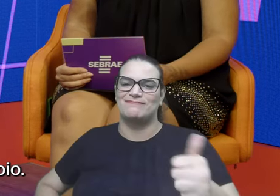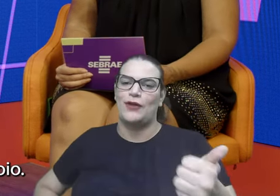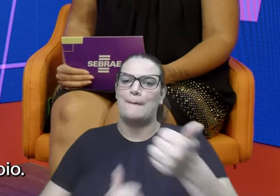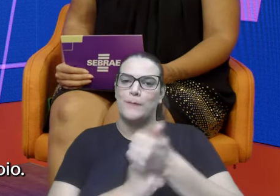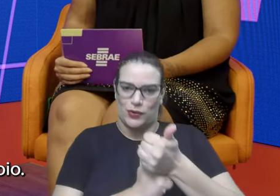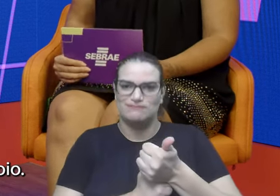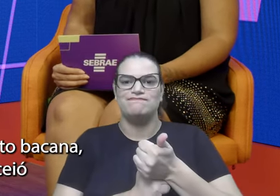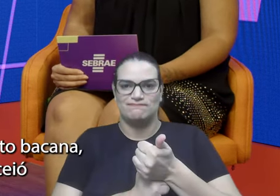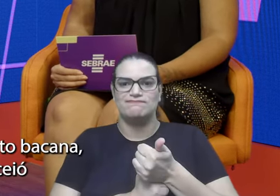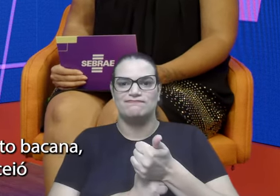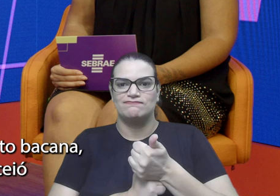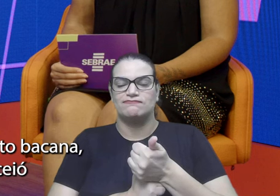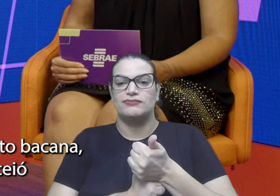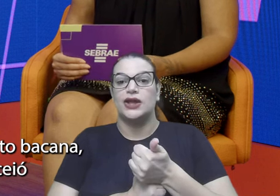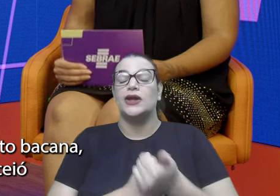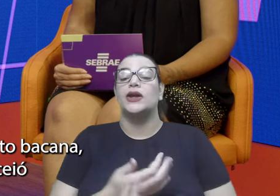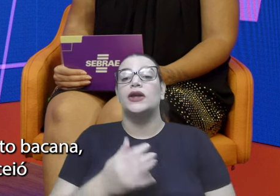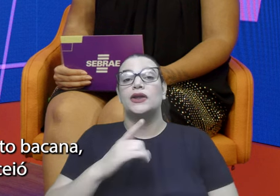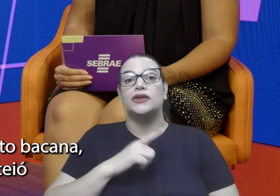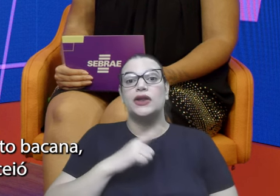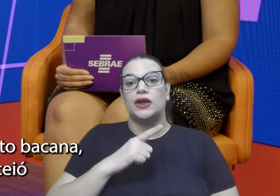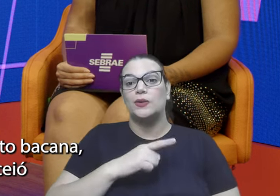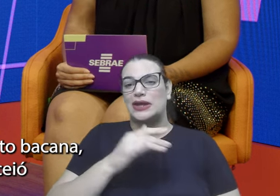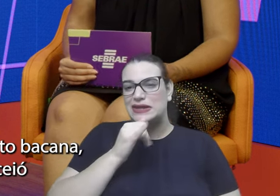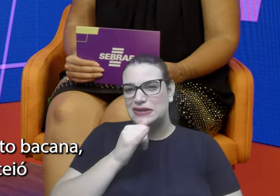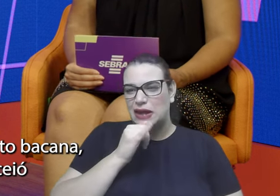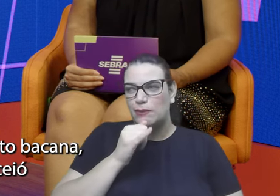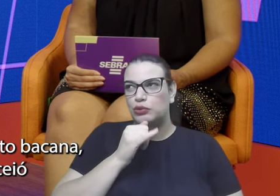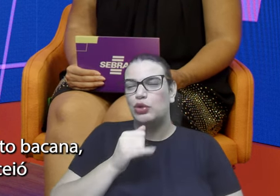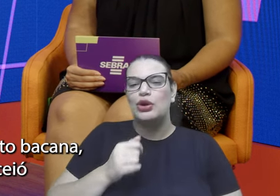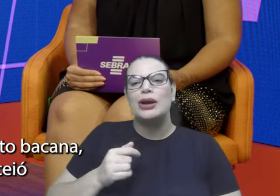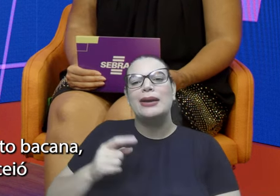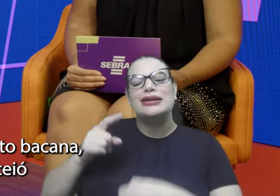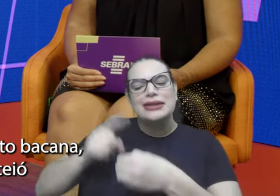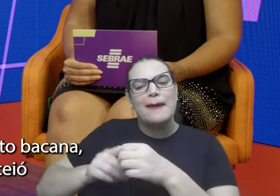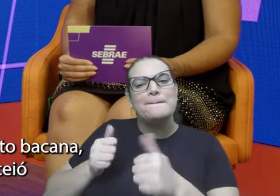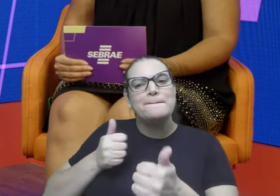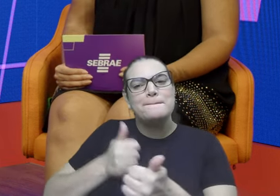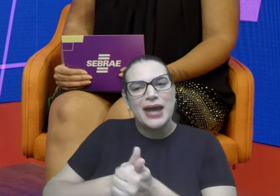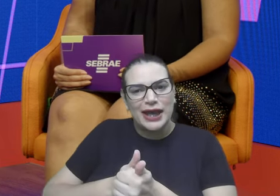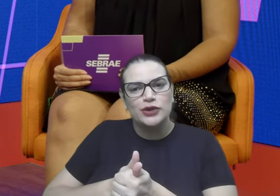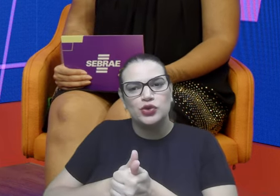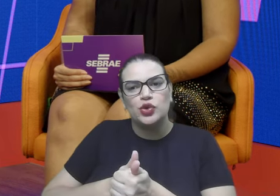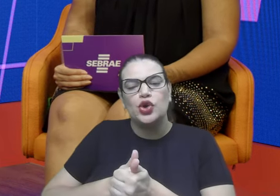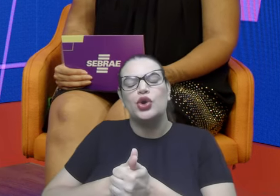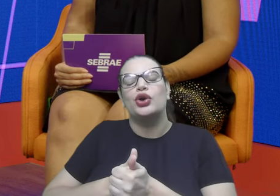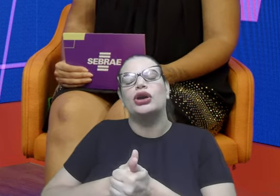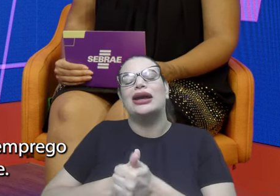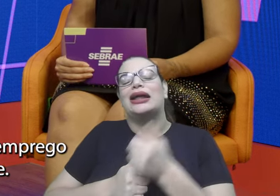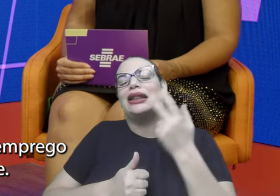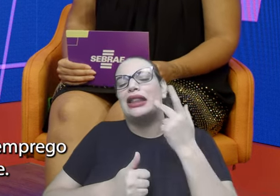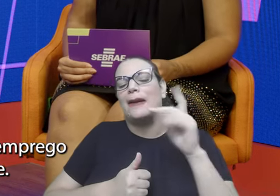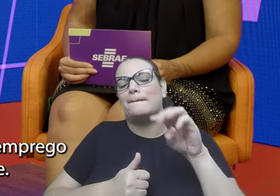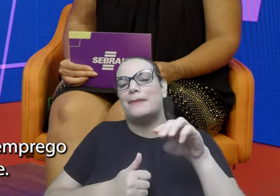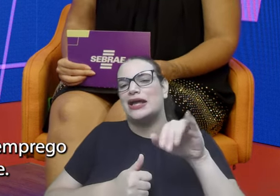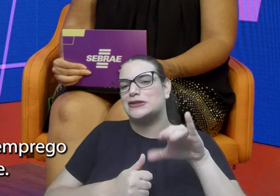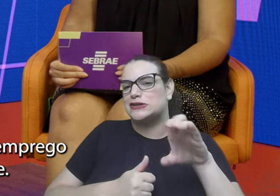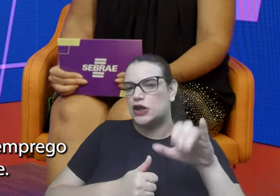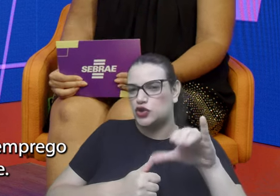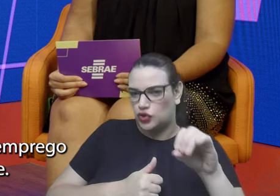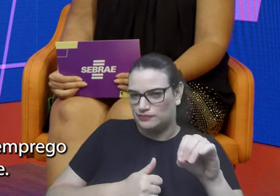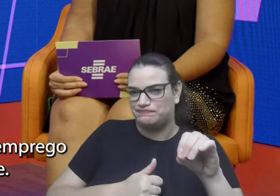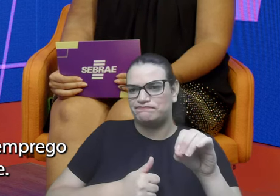desse apoio tem um exemplo que eu achei muito bacana de uma cidade perto de Maceió que eles foram era o era